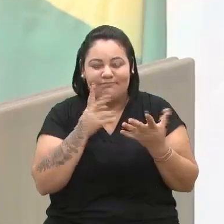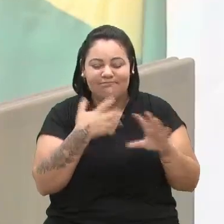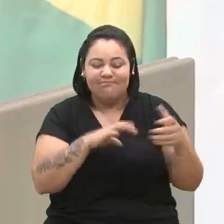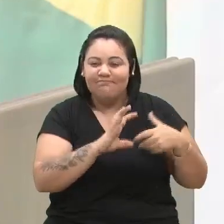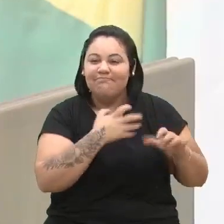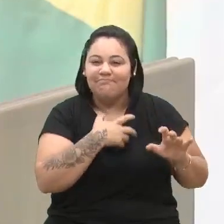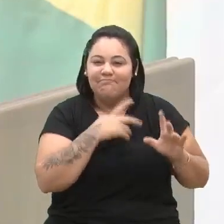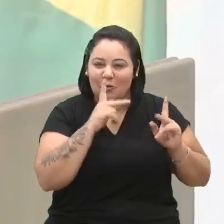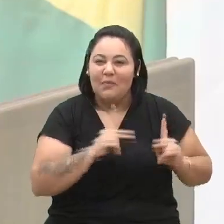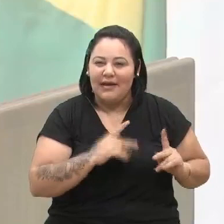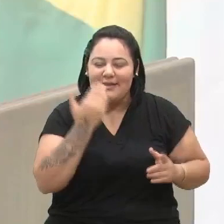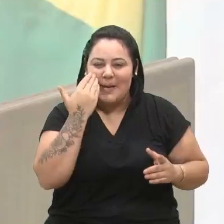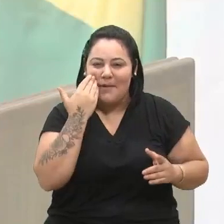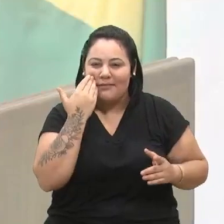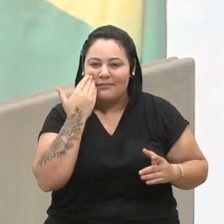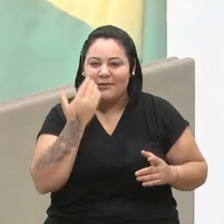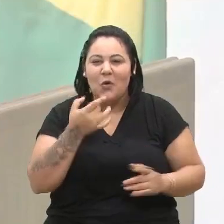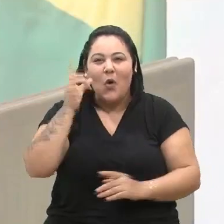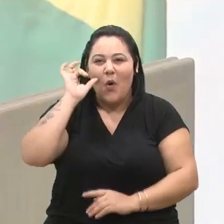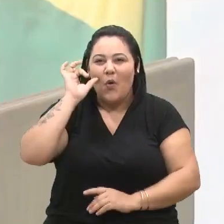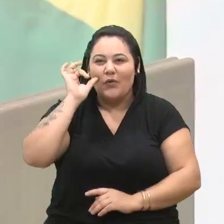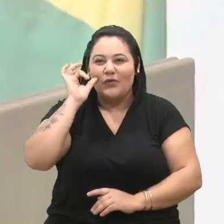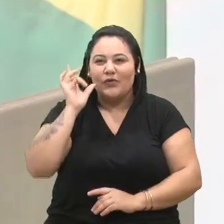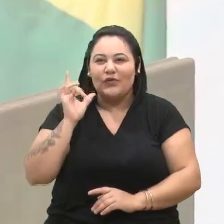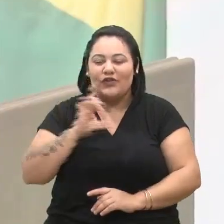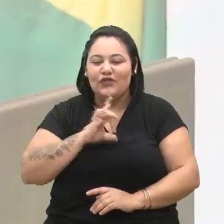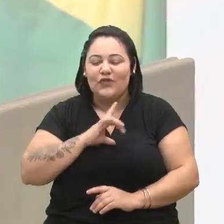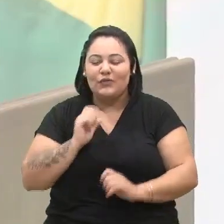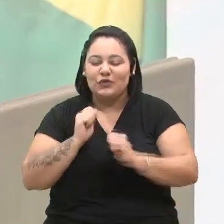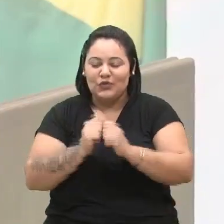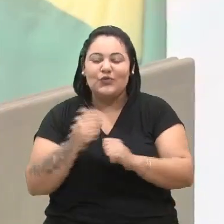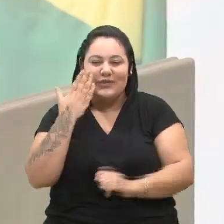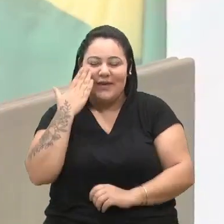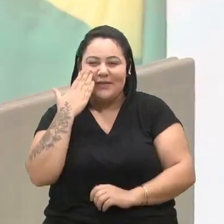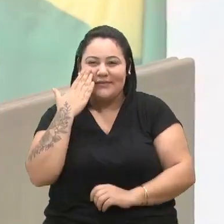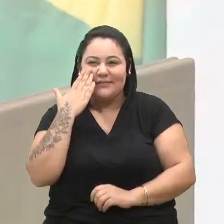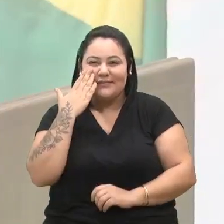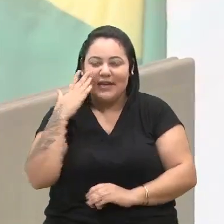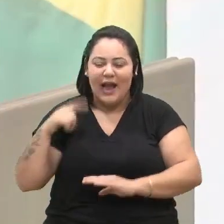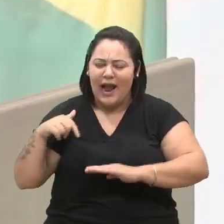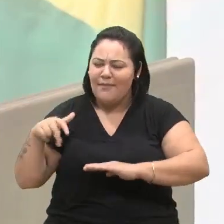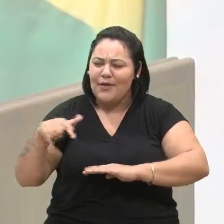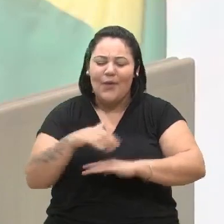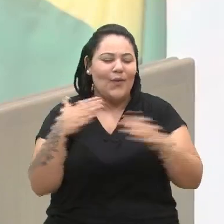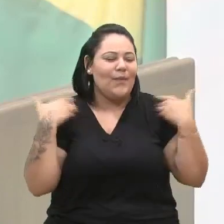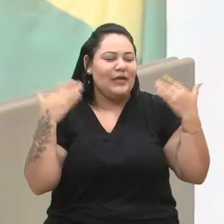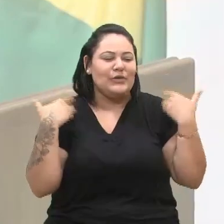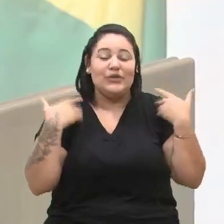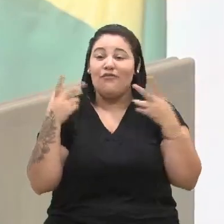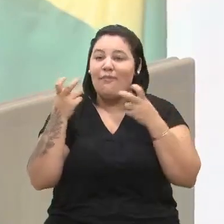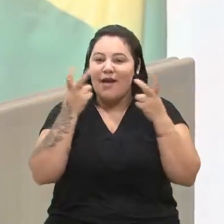lá e caminhamos juntos, parecia Chitãozinho e Chororó, mais ou menos, caminhando. Caminhamos lá e a gente percebeu muitas